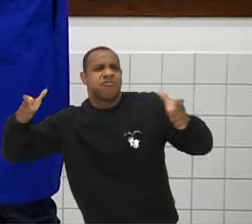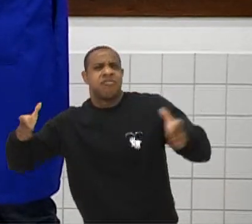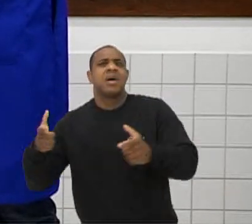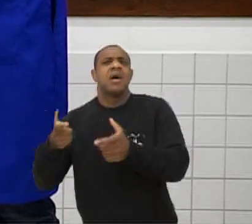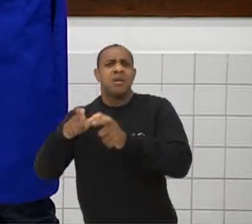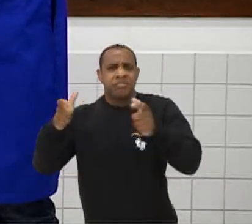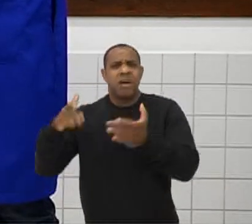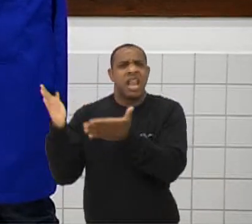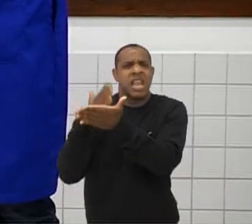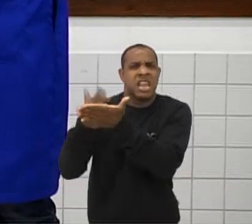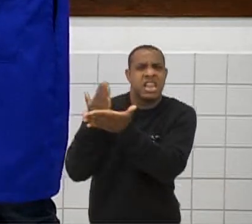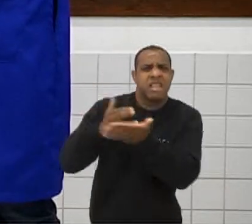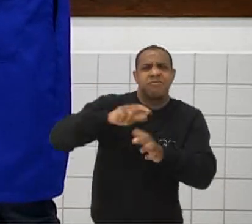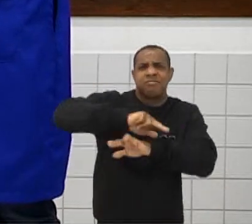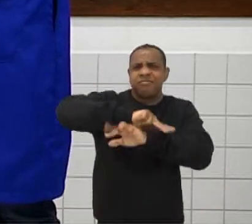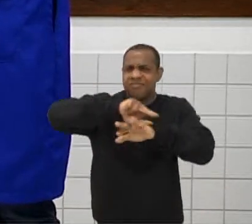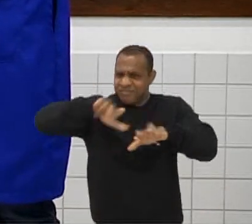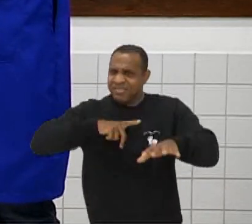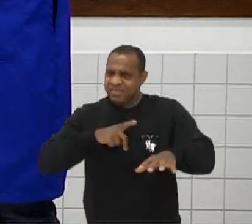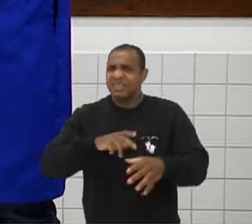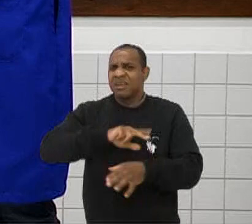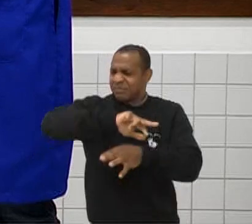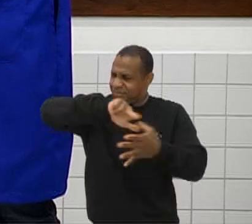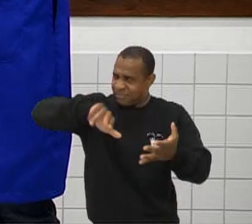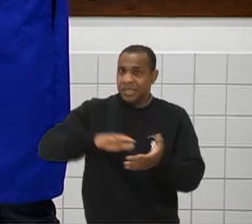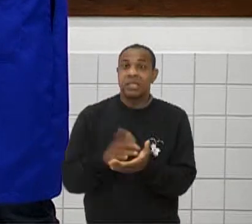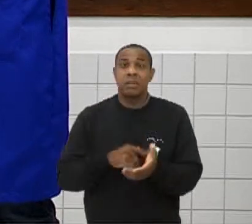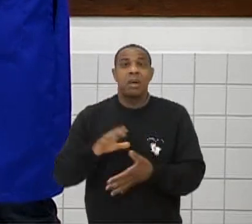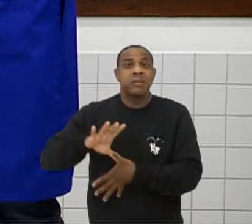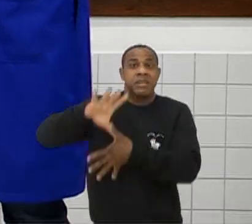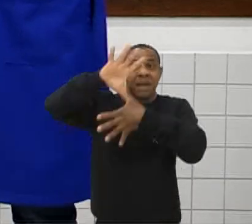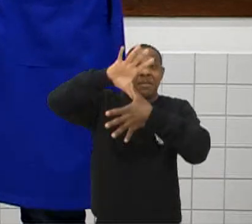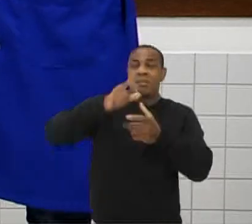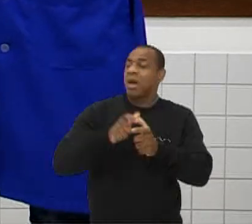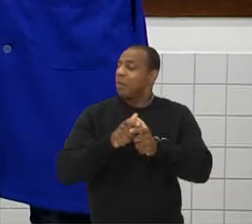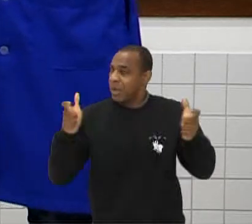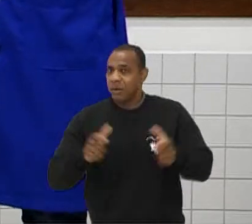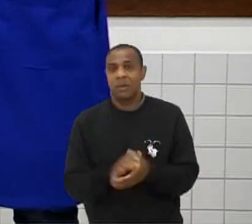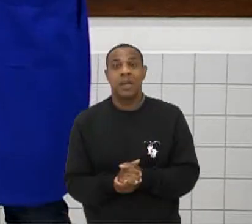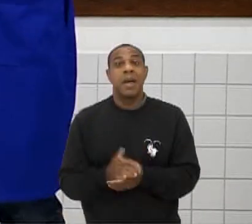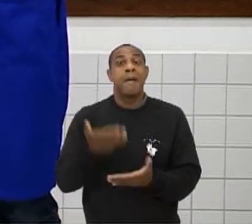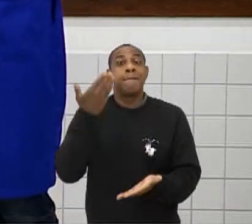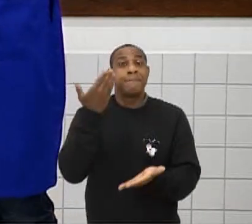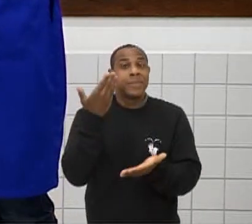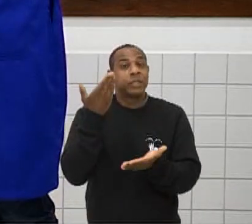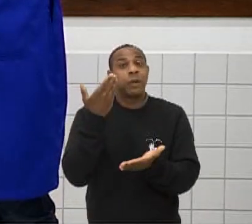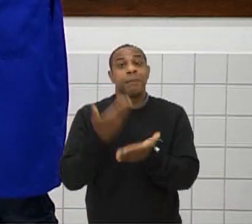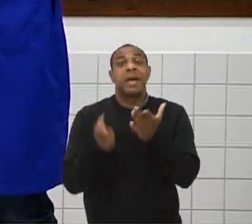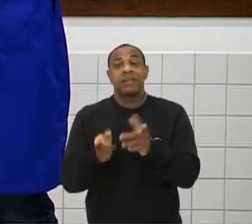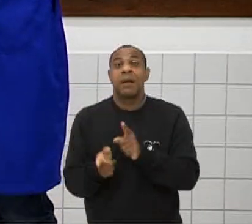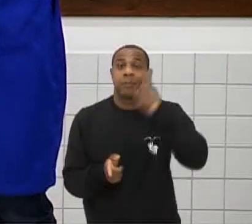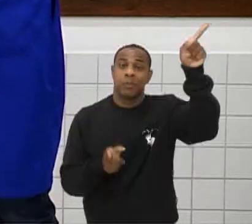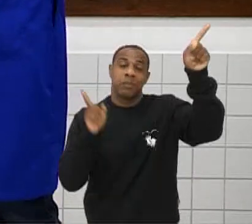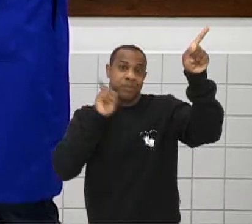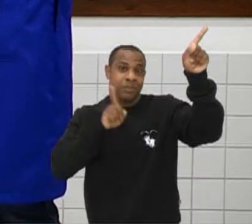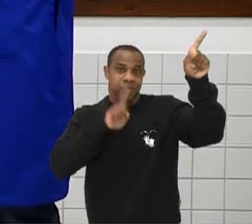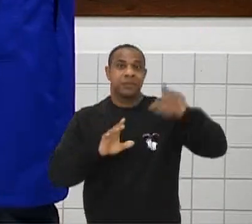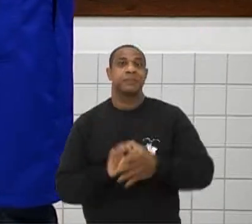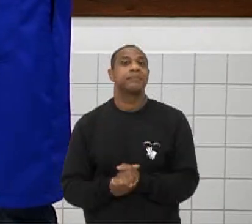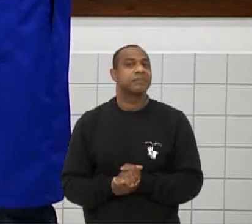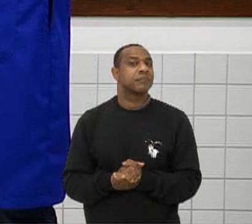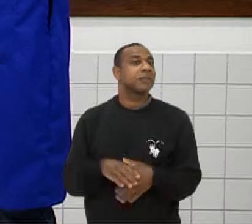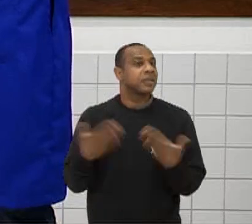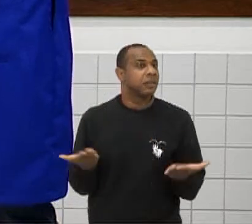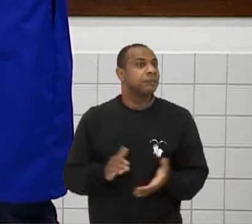segundo maior acervo da América. Só perde para a Biblioteca do Congresso Americano. Ó, na hora do quiz,